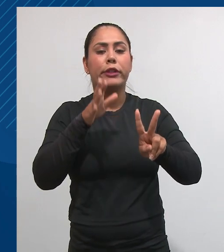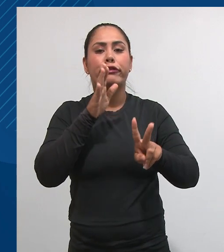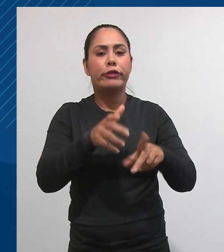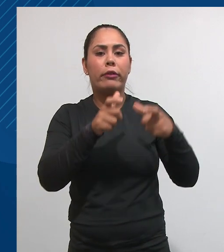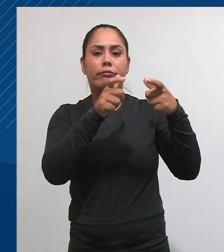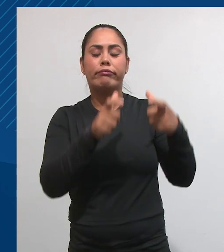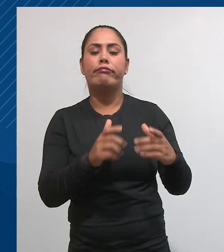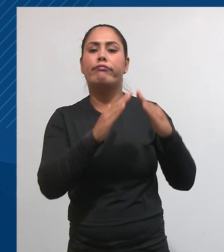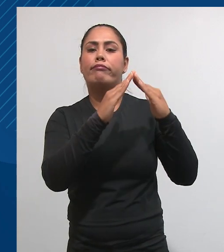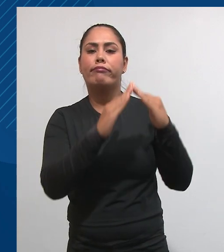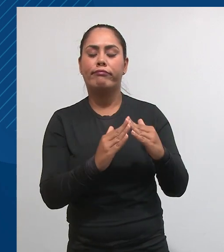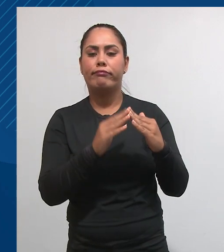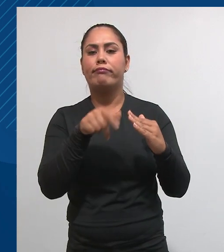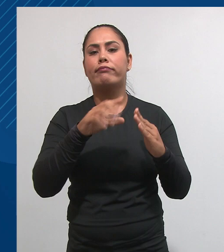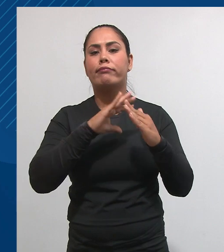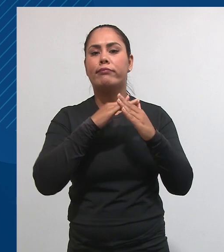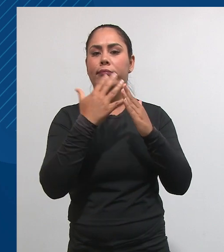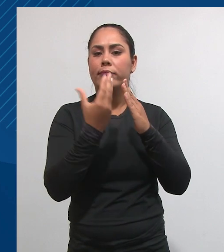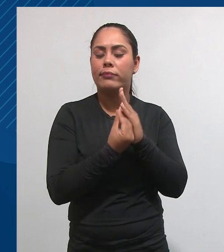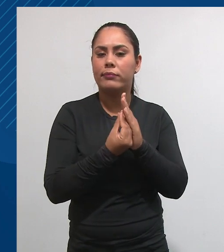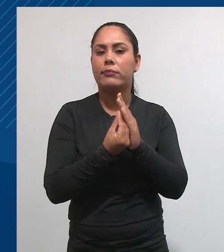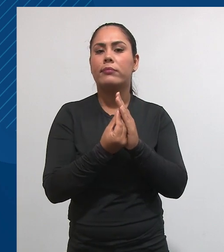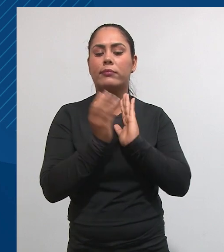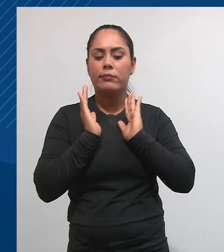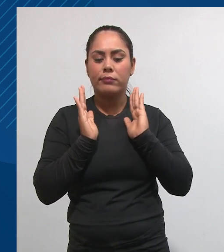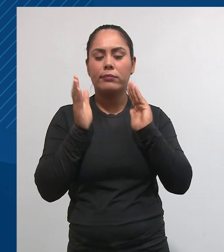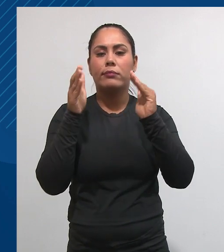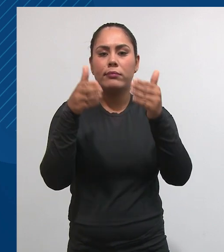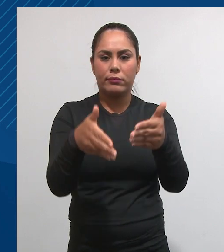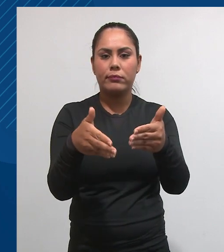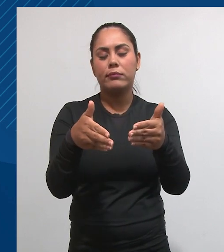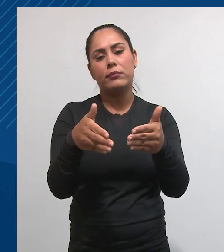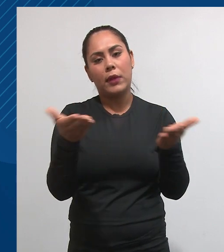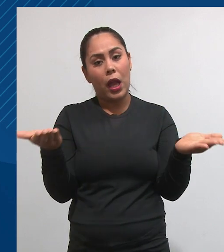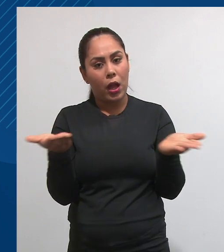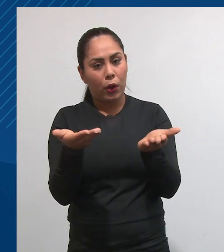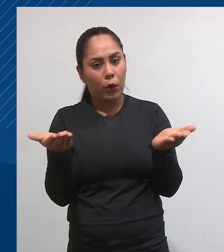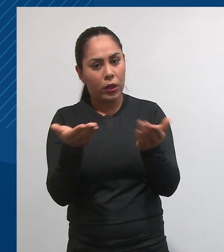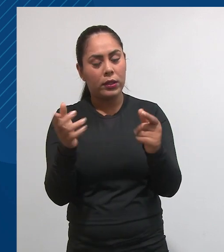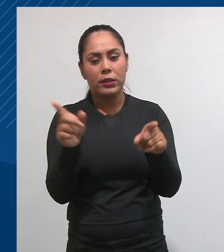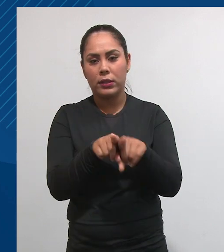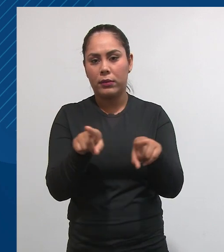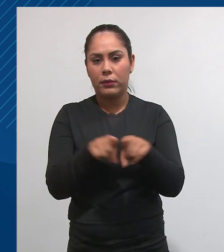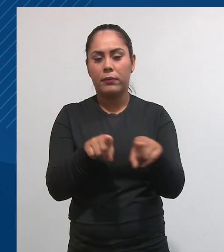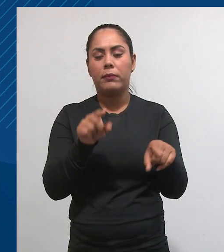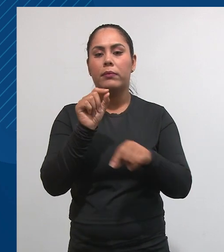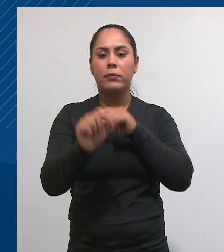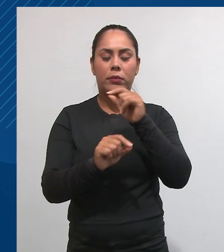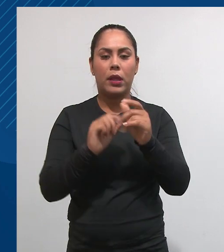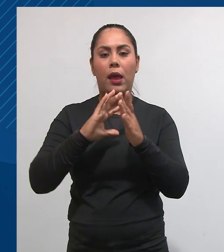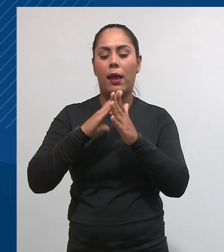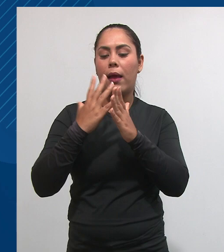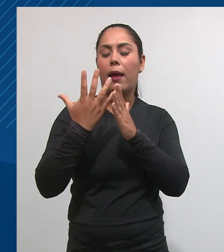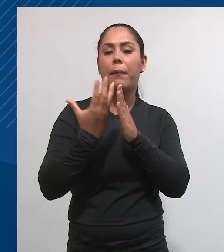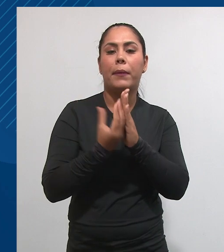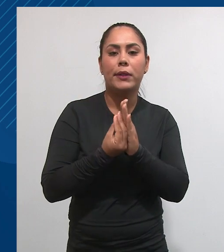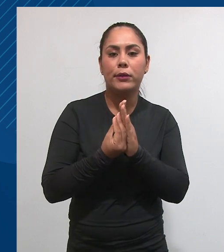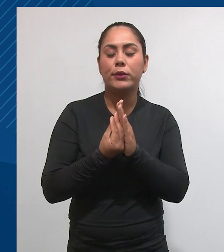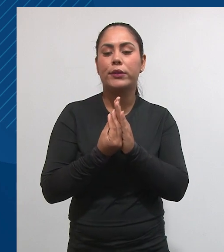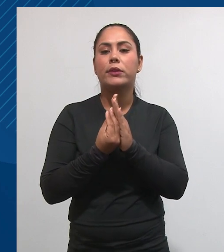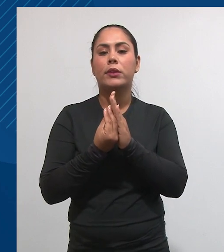ocupam esse espaço da Amazônia e especificamente falando agora dessa